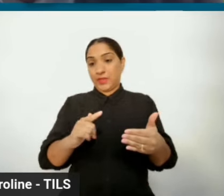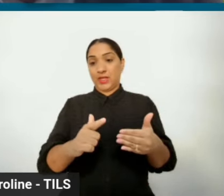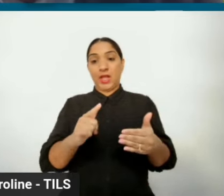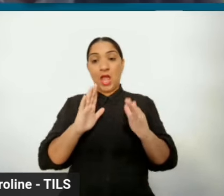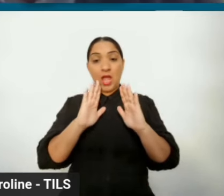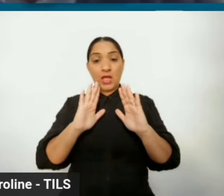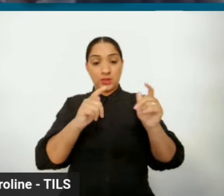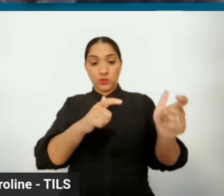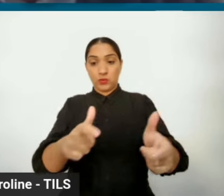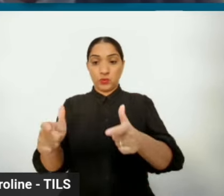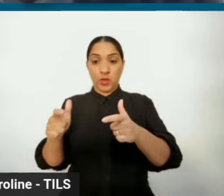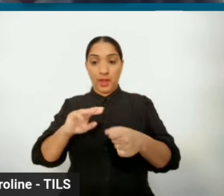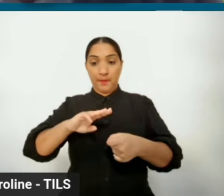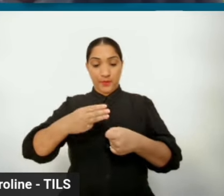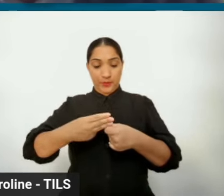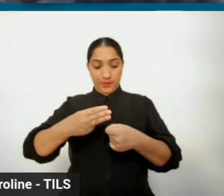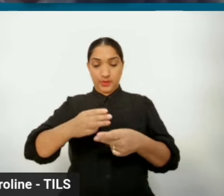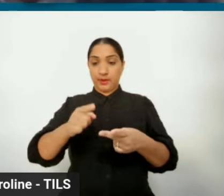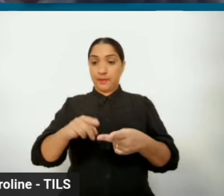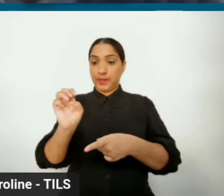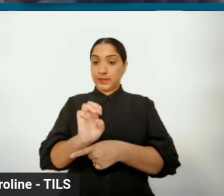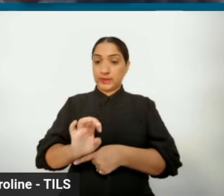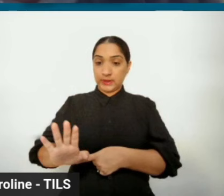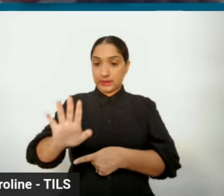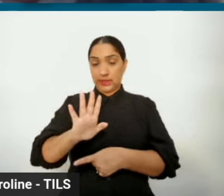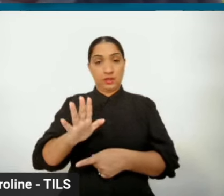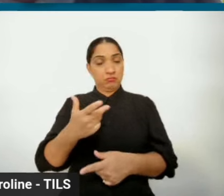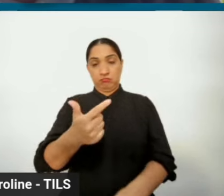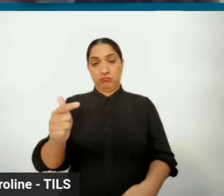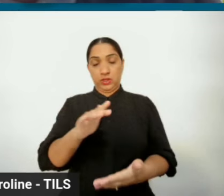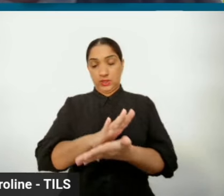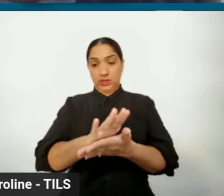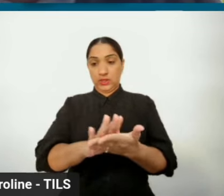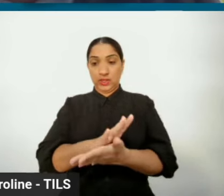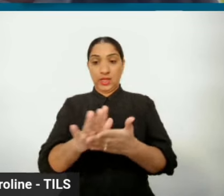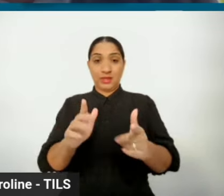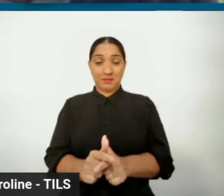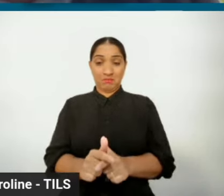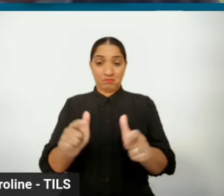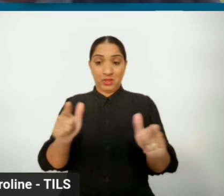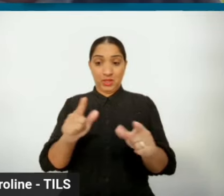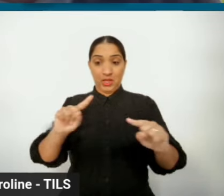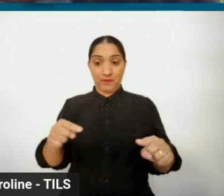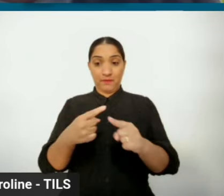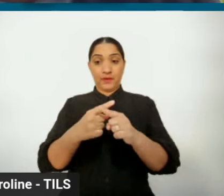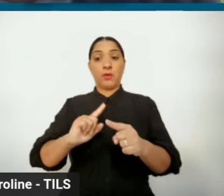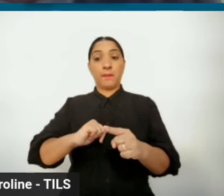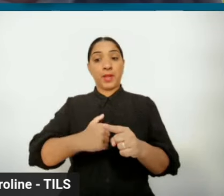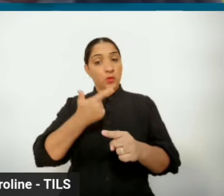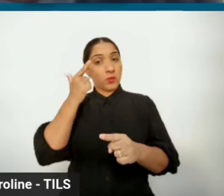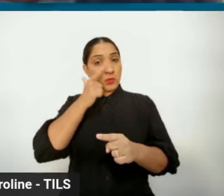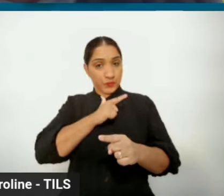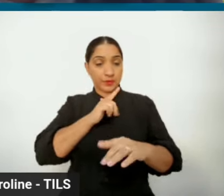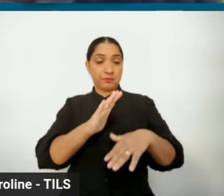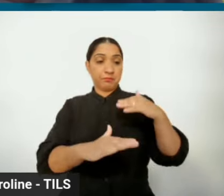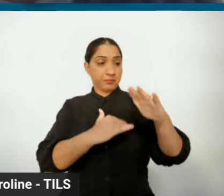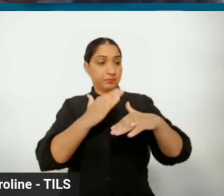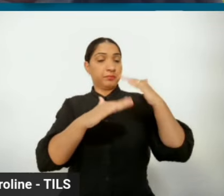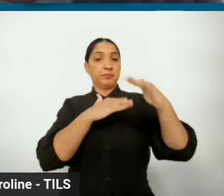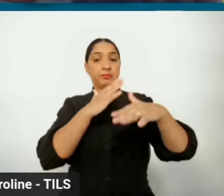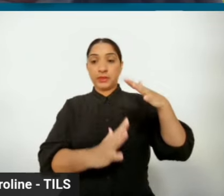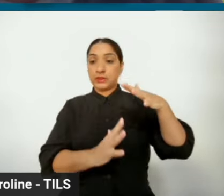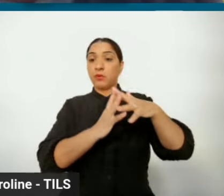os desafios são muito grandes. Mas, de qualquer forma, já avançamos muito, pelo menos no que diz respeito